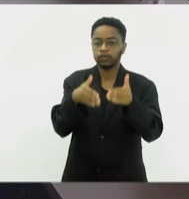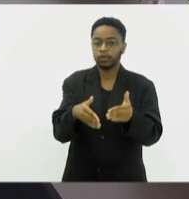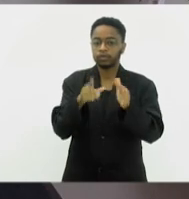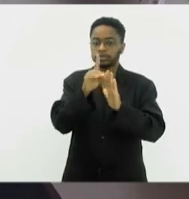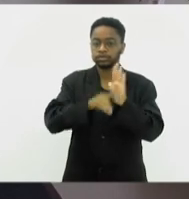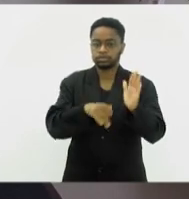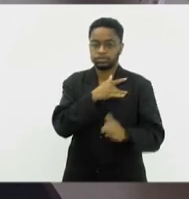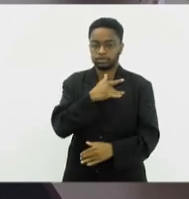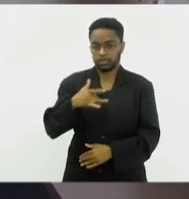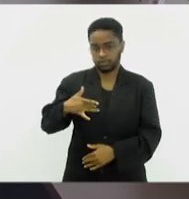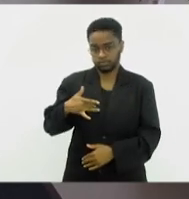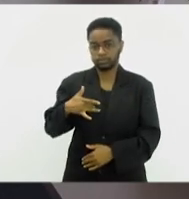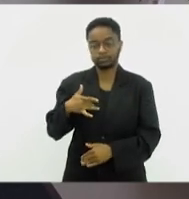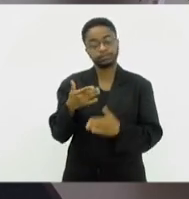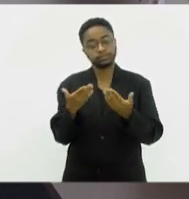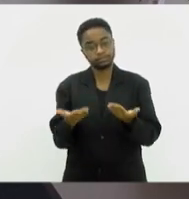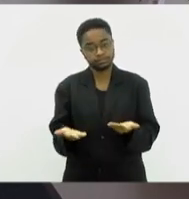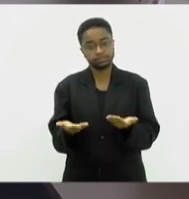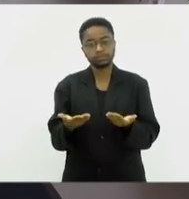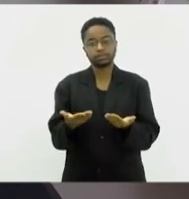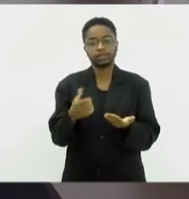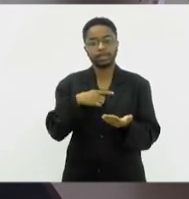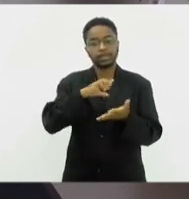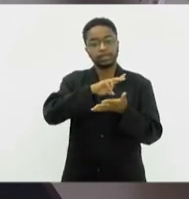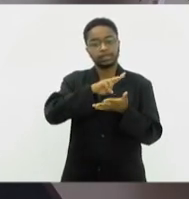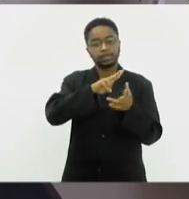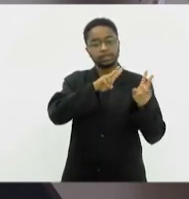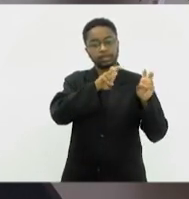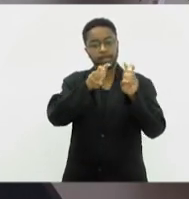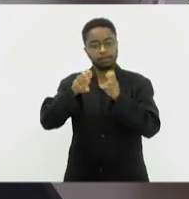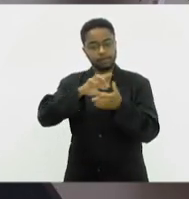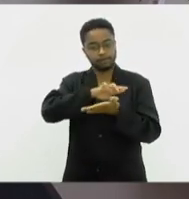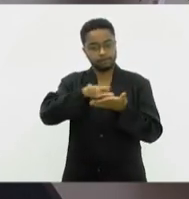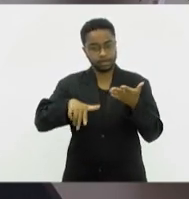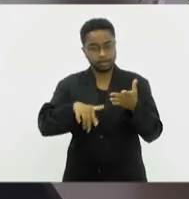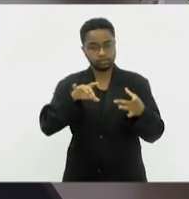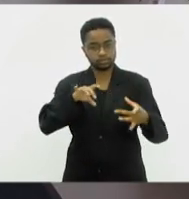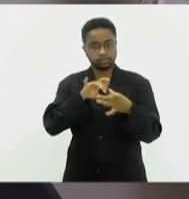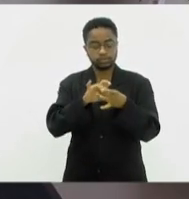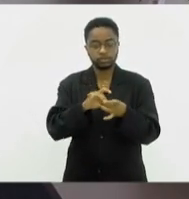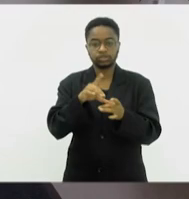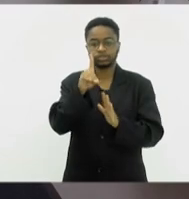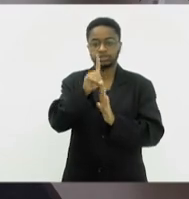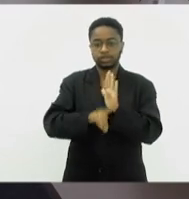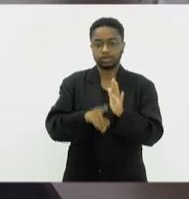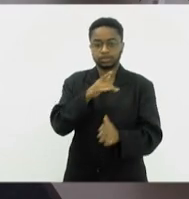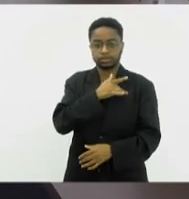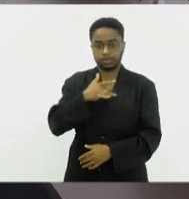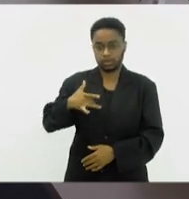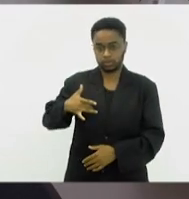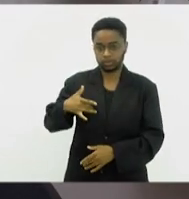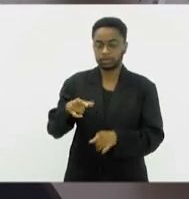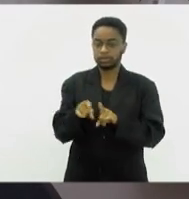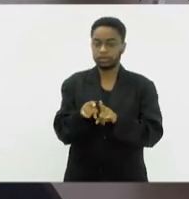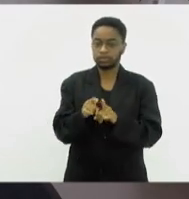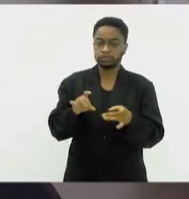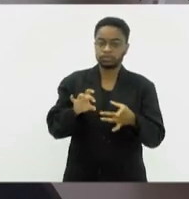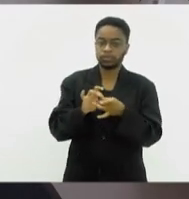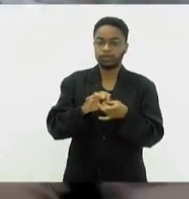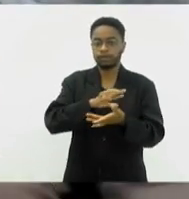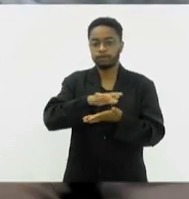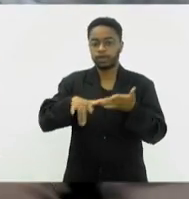à saúde. Então, vários assuntos que atravessam o direito à saúde de diversas